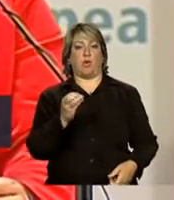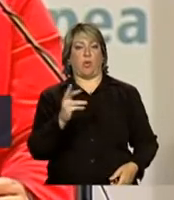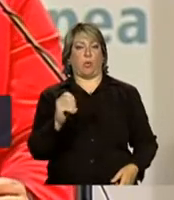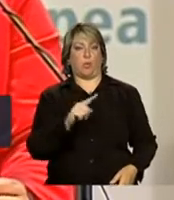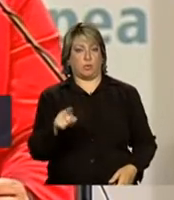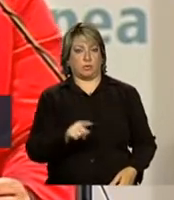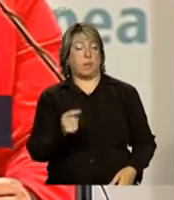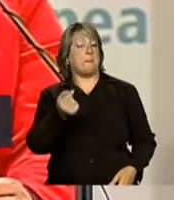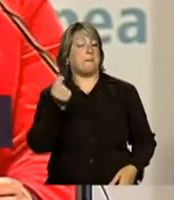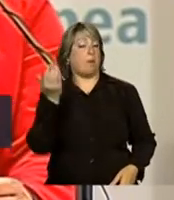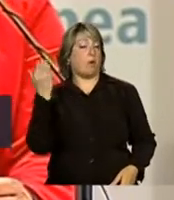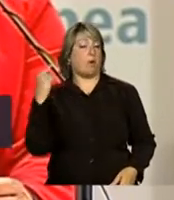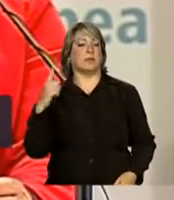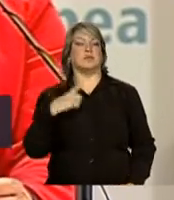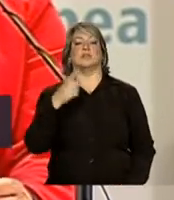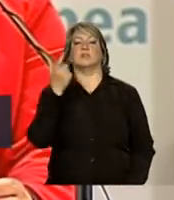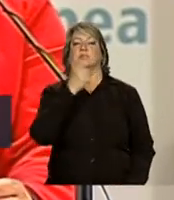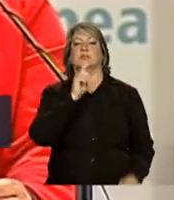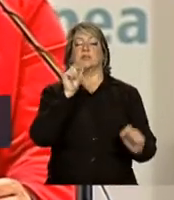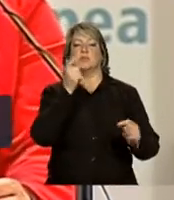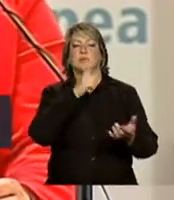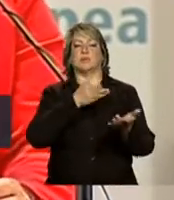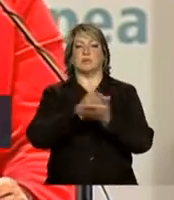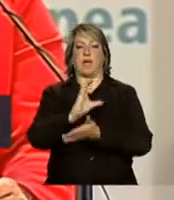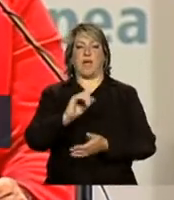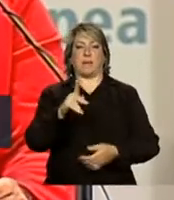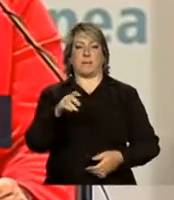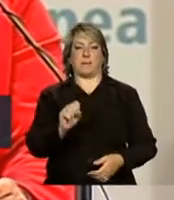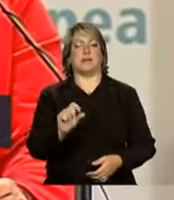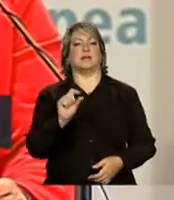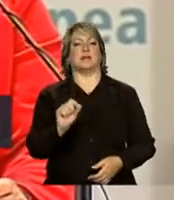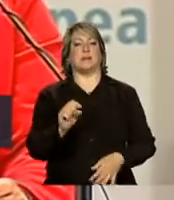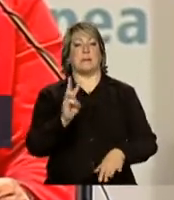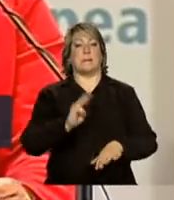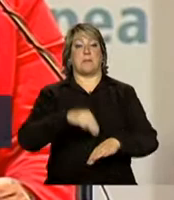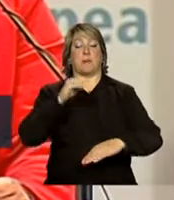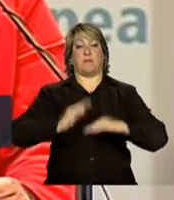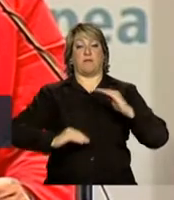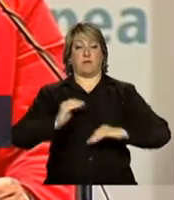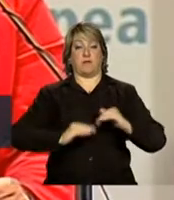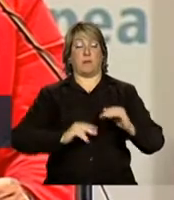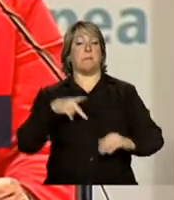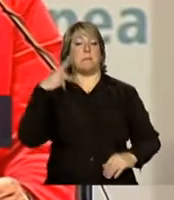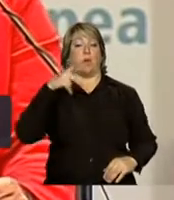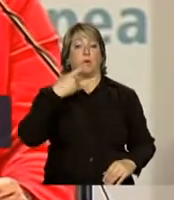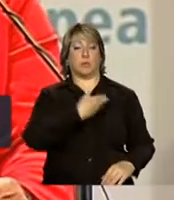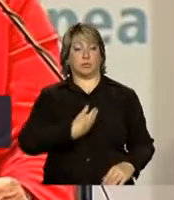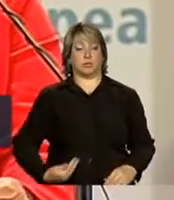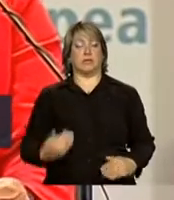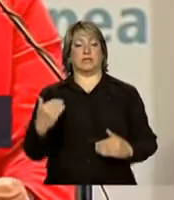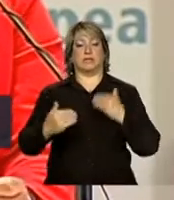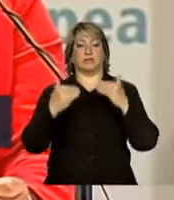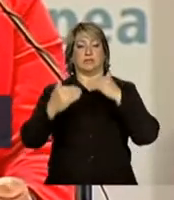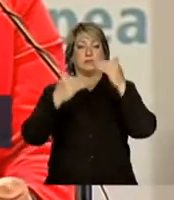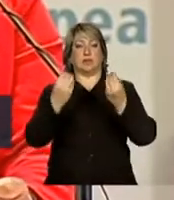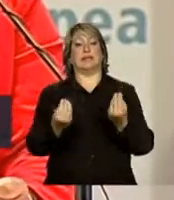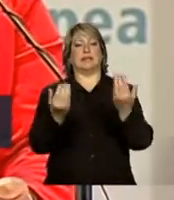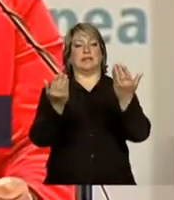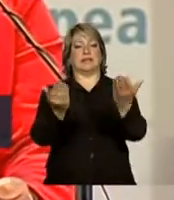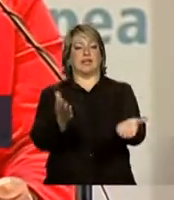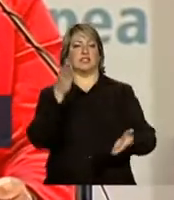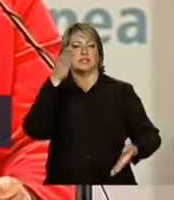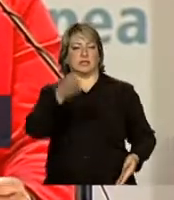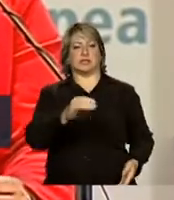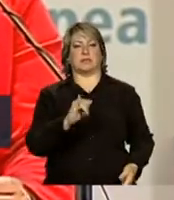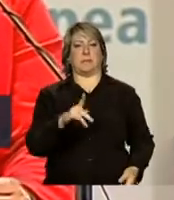recente conquista foi a aprovação pela CAPES do mestrado profissional em Políticas Públicas e Desenvolvimento, ofertado